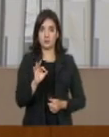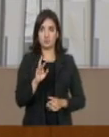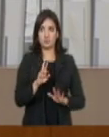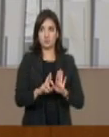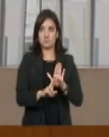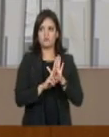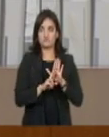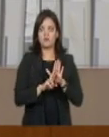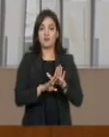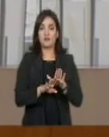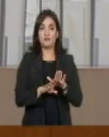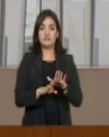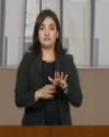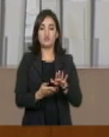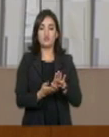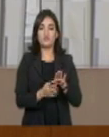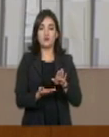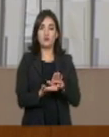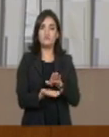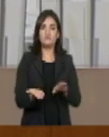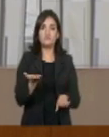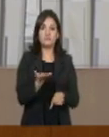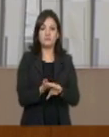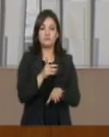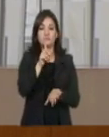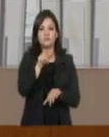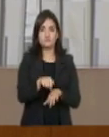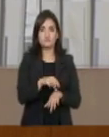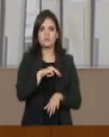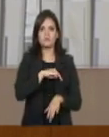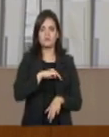extraordinários providos são em favor do Ministério Público.